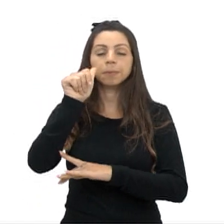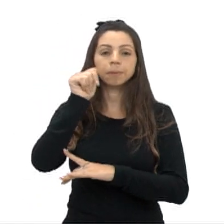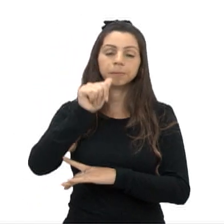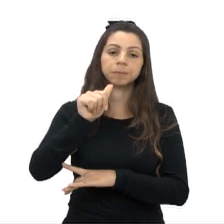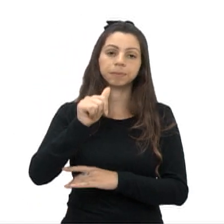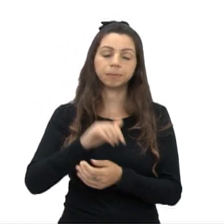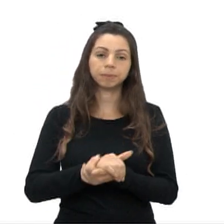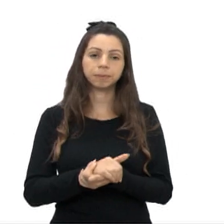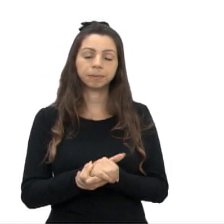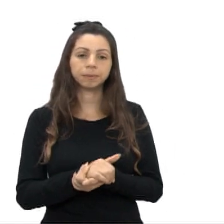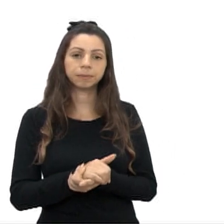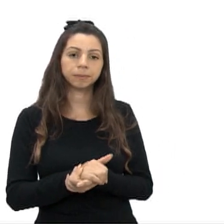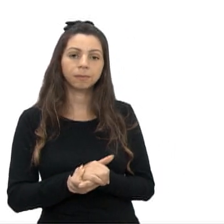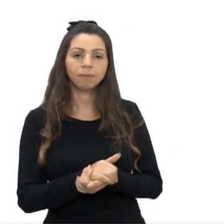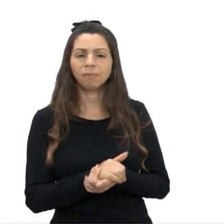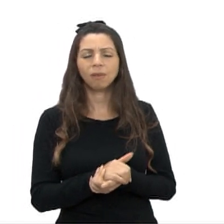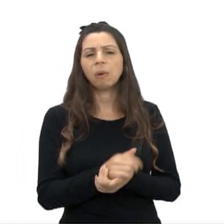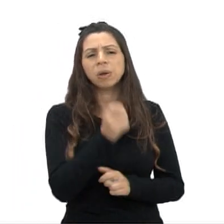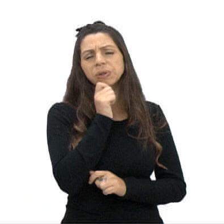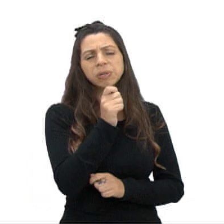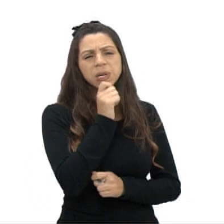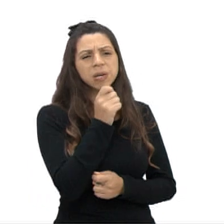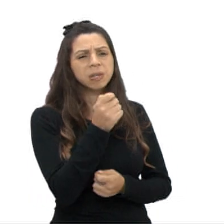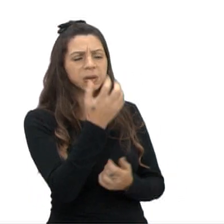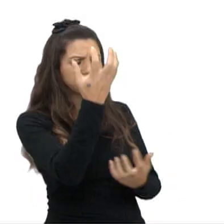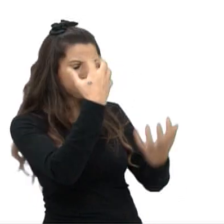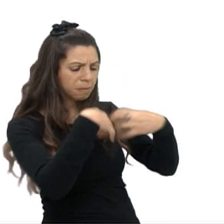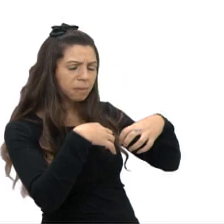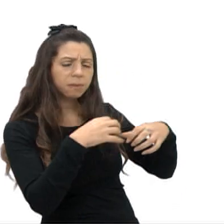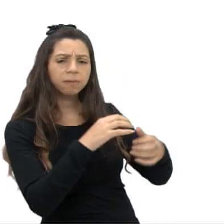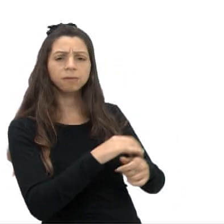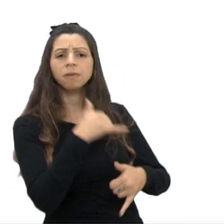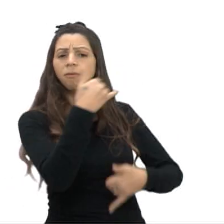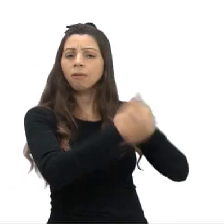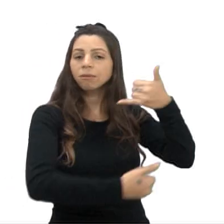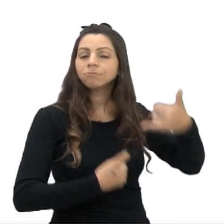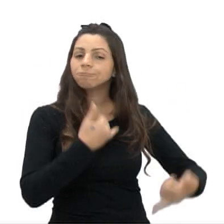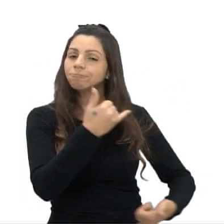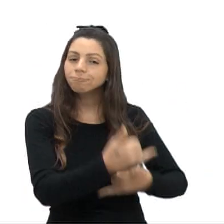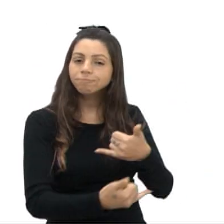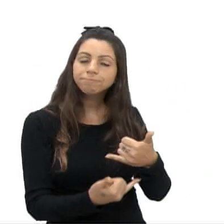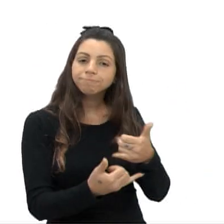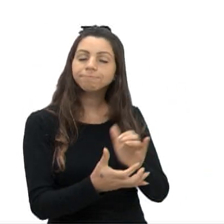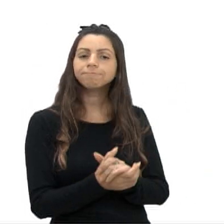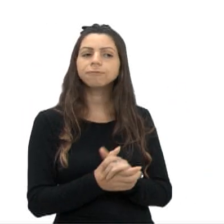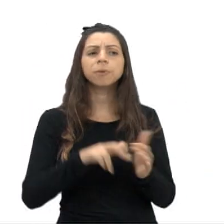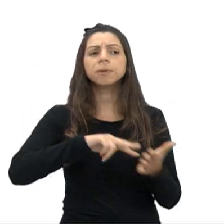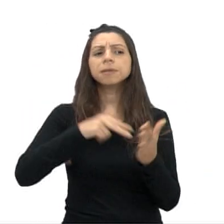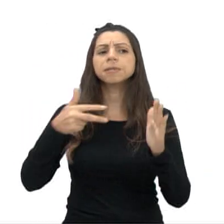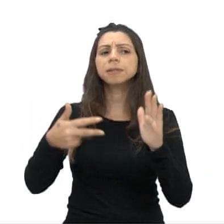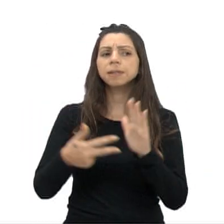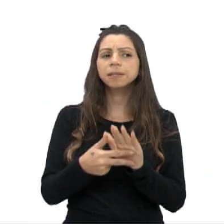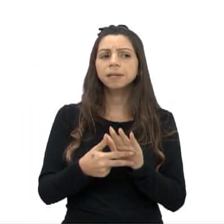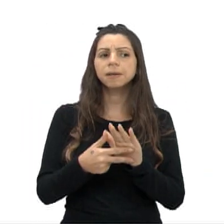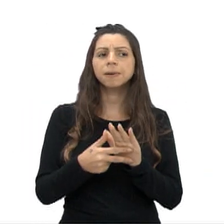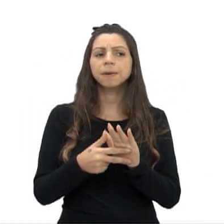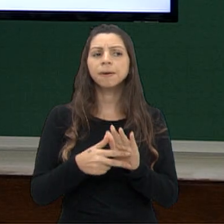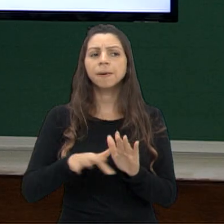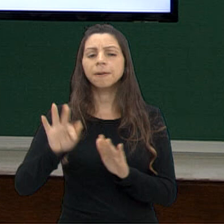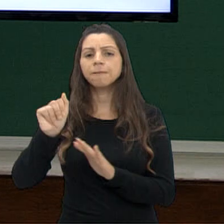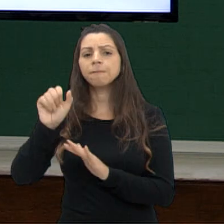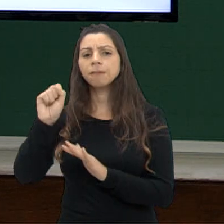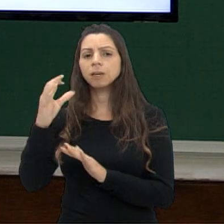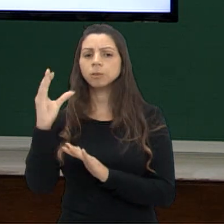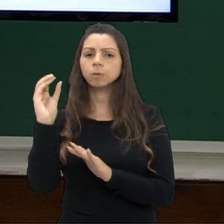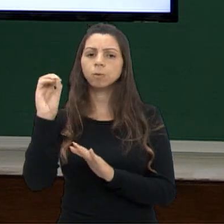não adianta ficar emburrado, faz o jogo do faz de conta. O que você acha que ela quer dizer com isso? Qual é o objetivo da